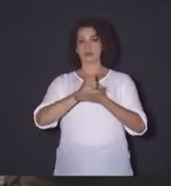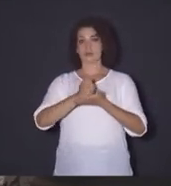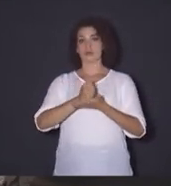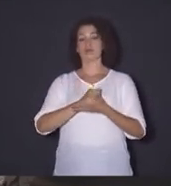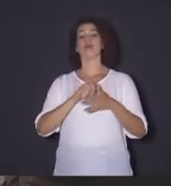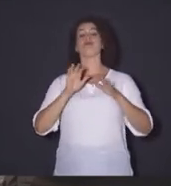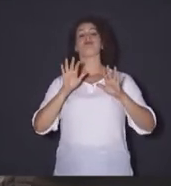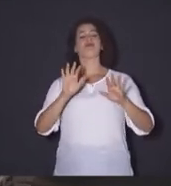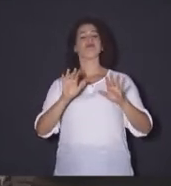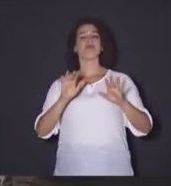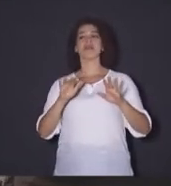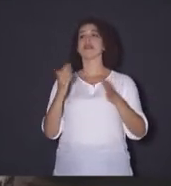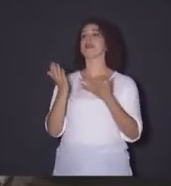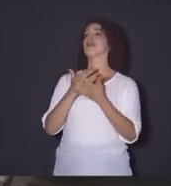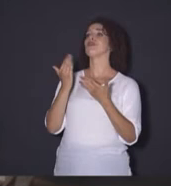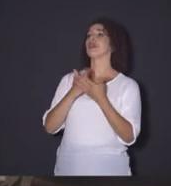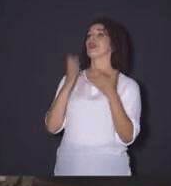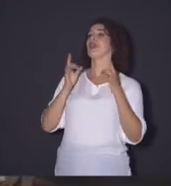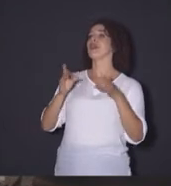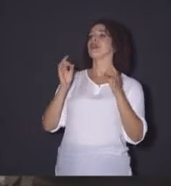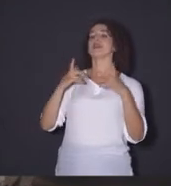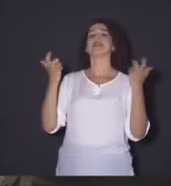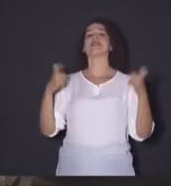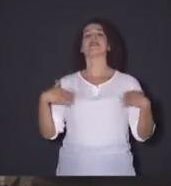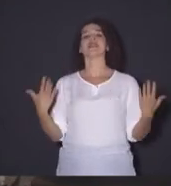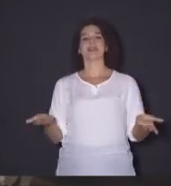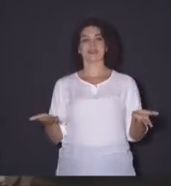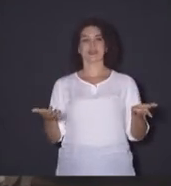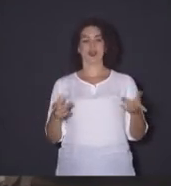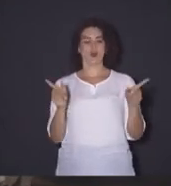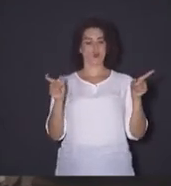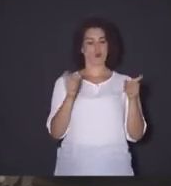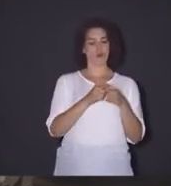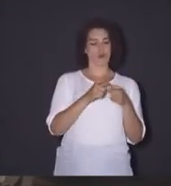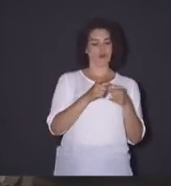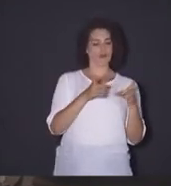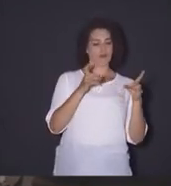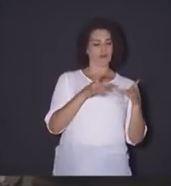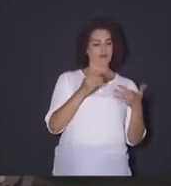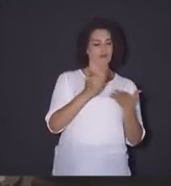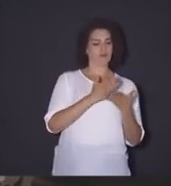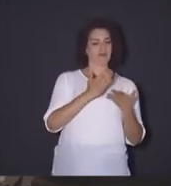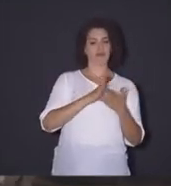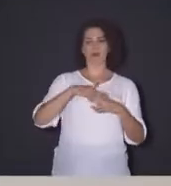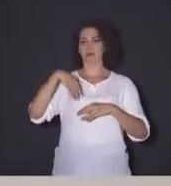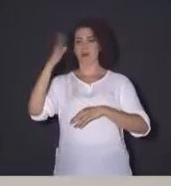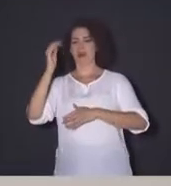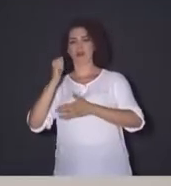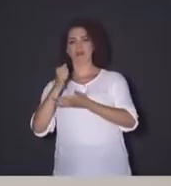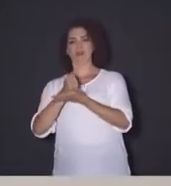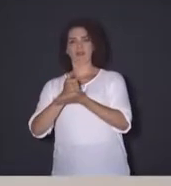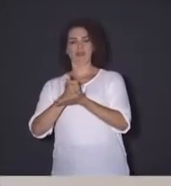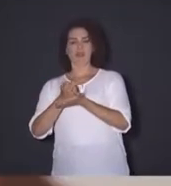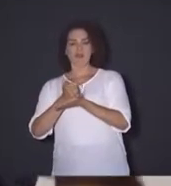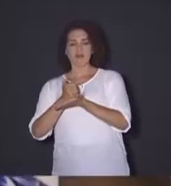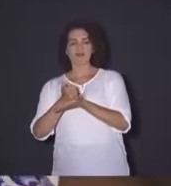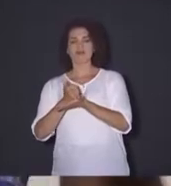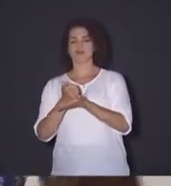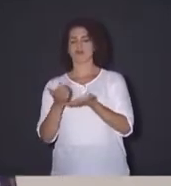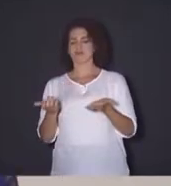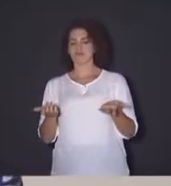onde estão pois é não é - livraria mais farmácia que coisa a gente em